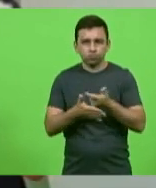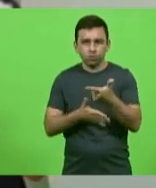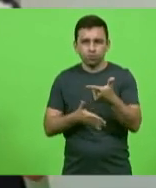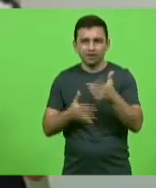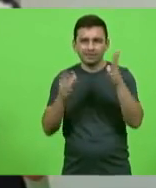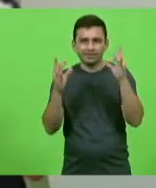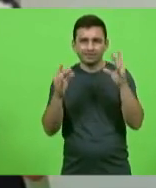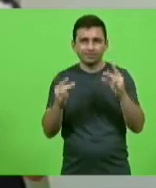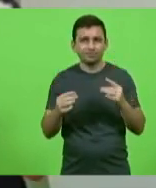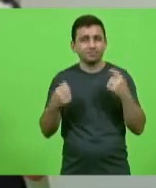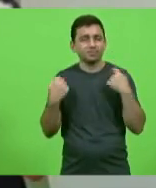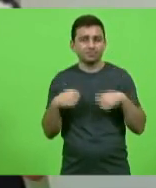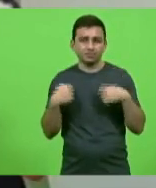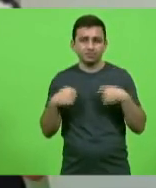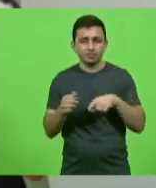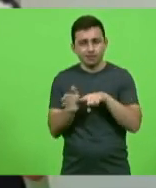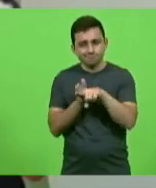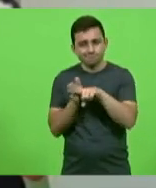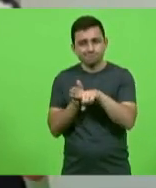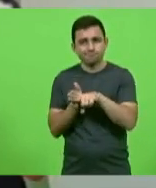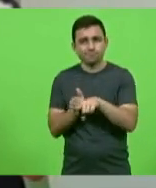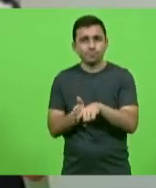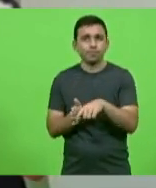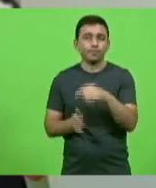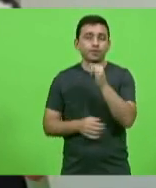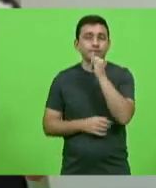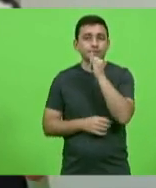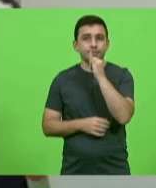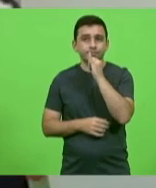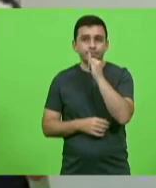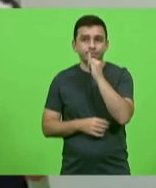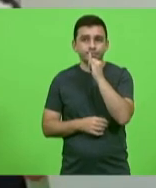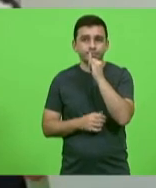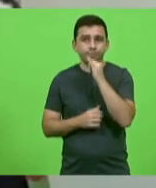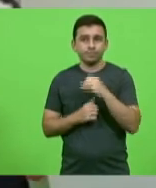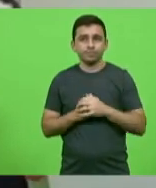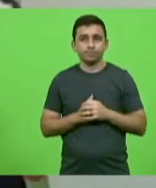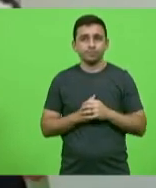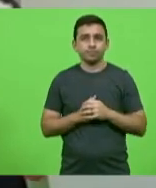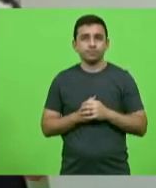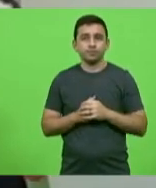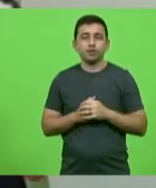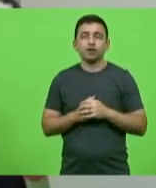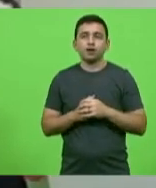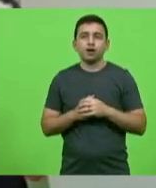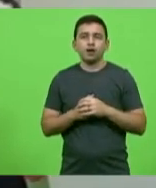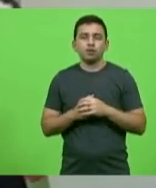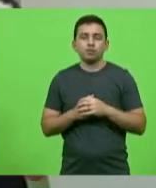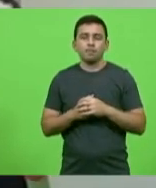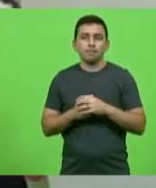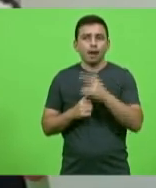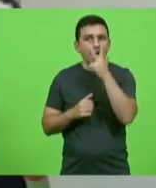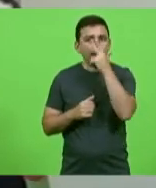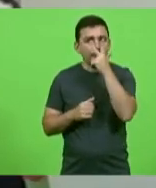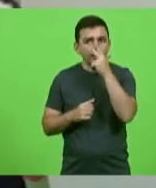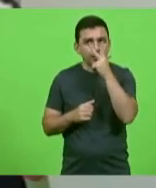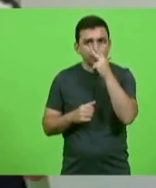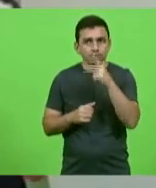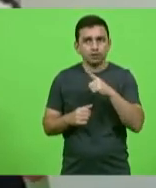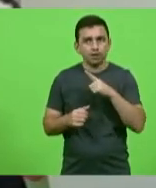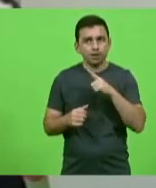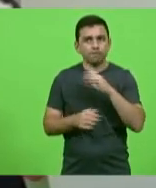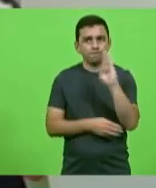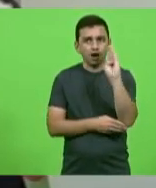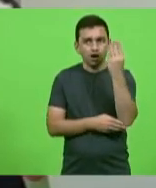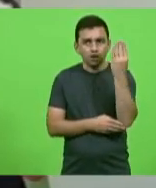revestido de detalhes que precisam ser apurados como por exemplo né aparente fraude cometida na certificação